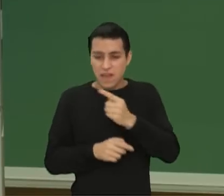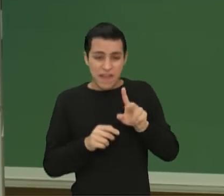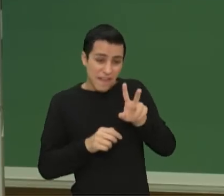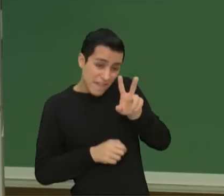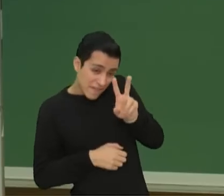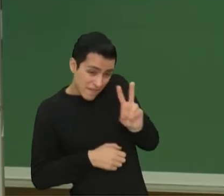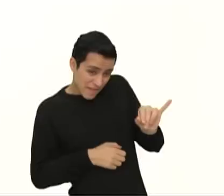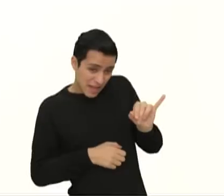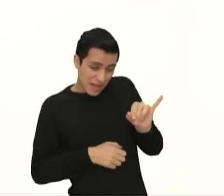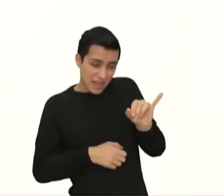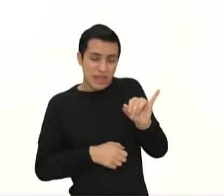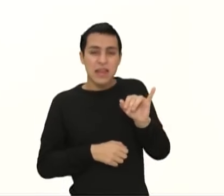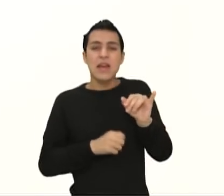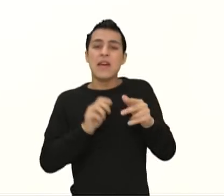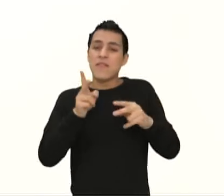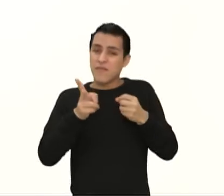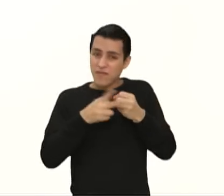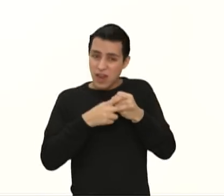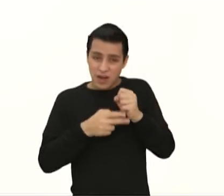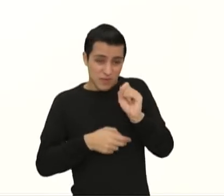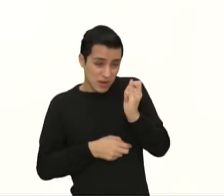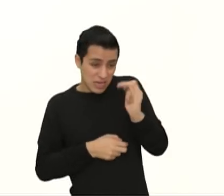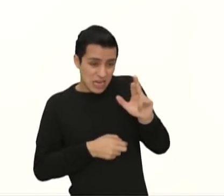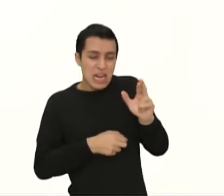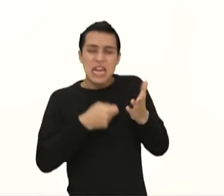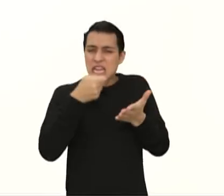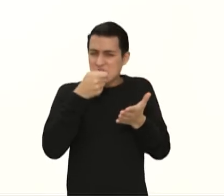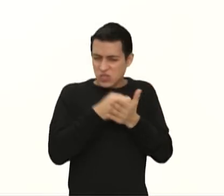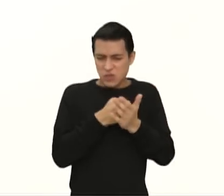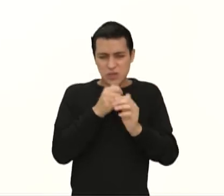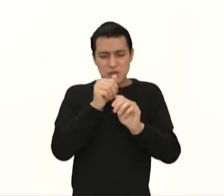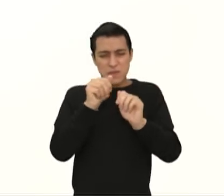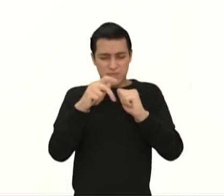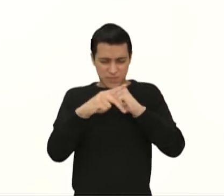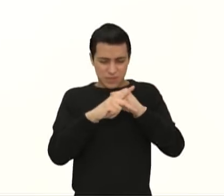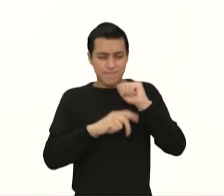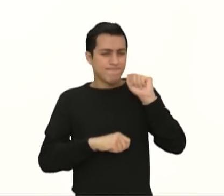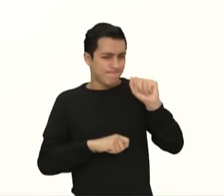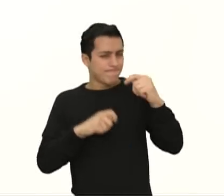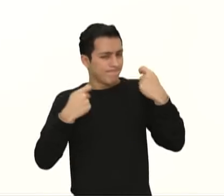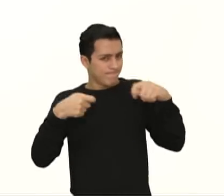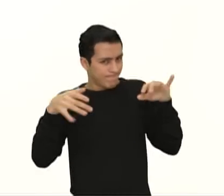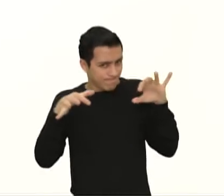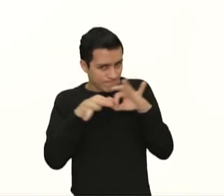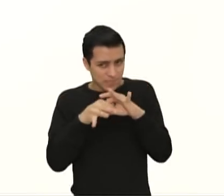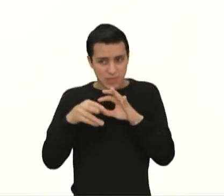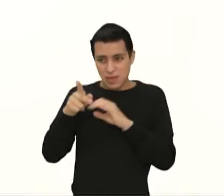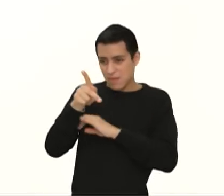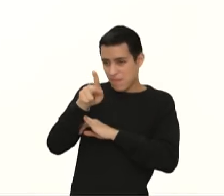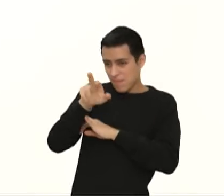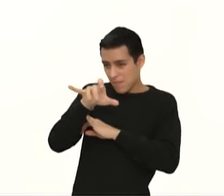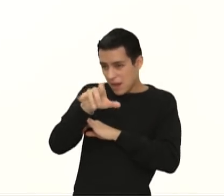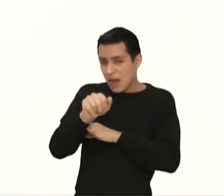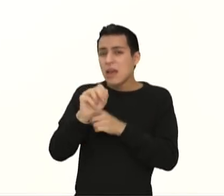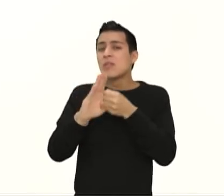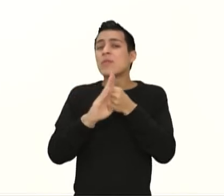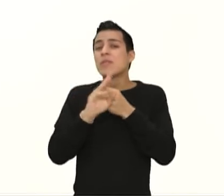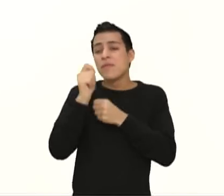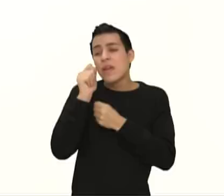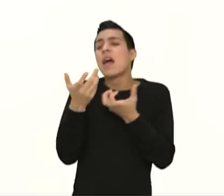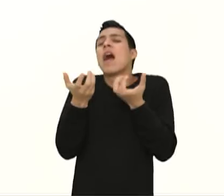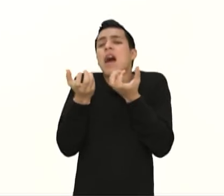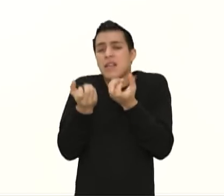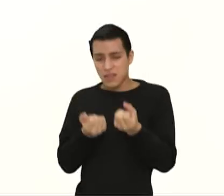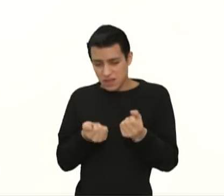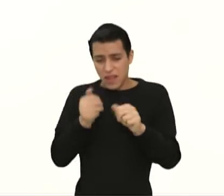Vai, o verbo ir, exige a preposição a, certo? Praia, substantivo feminino, admite